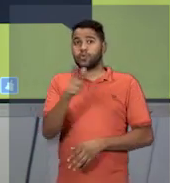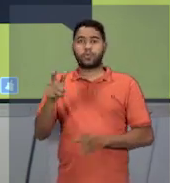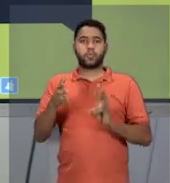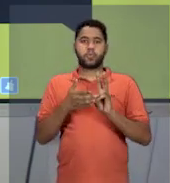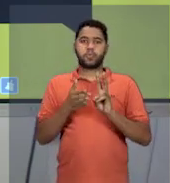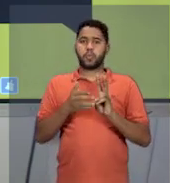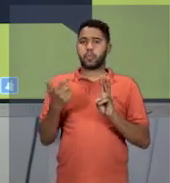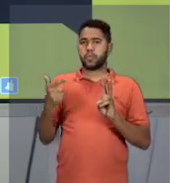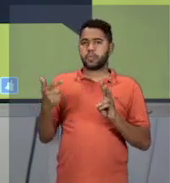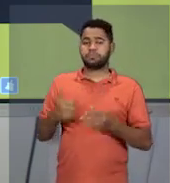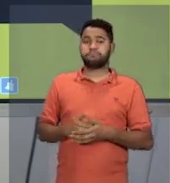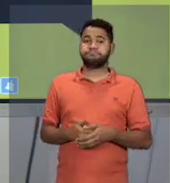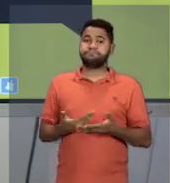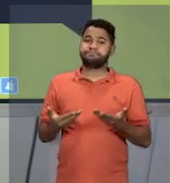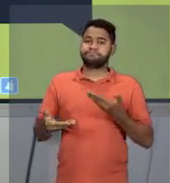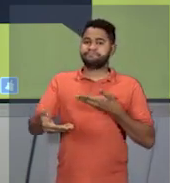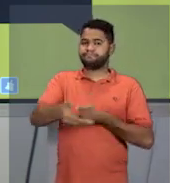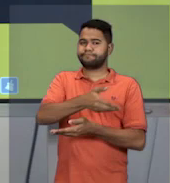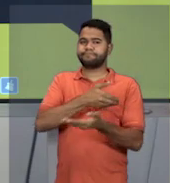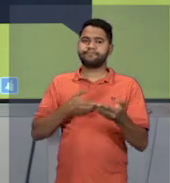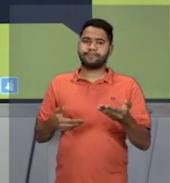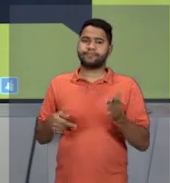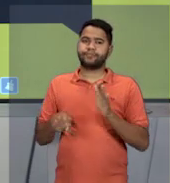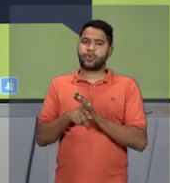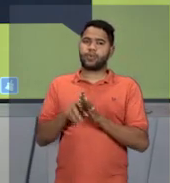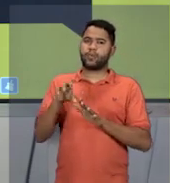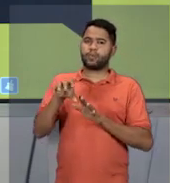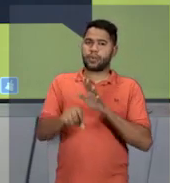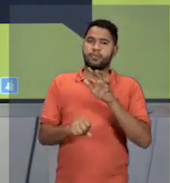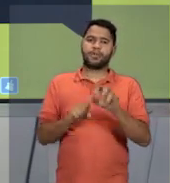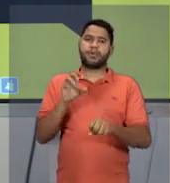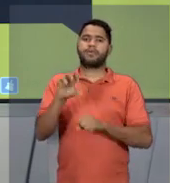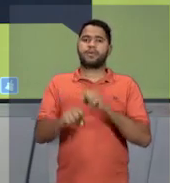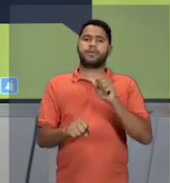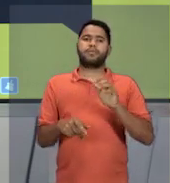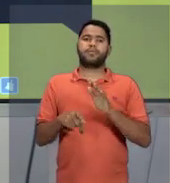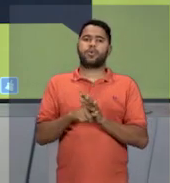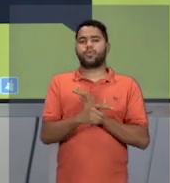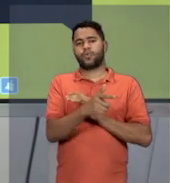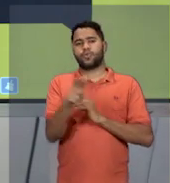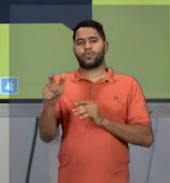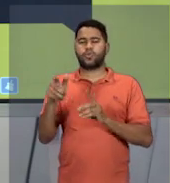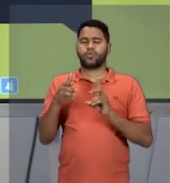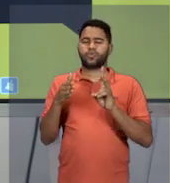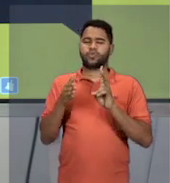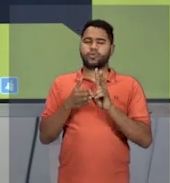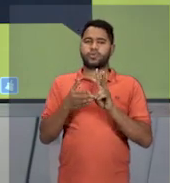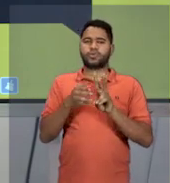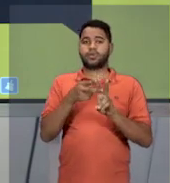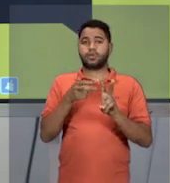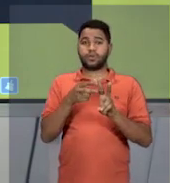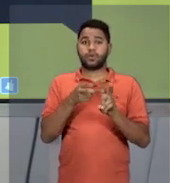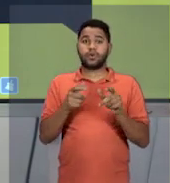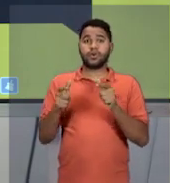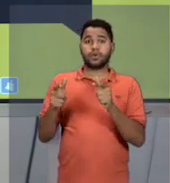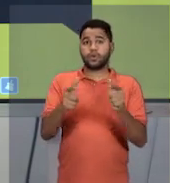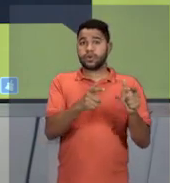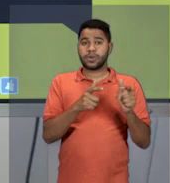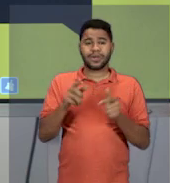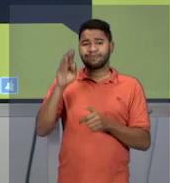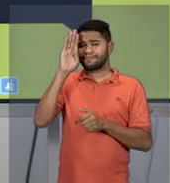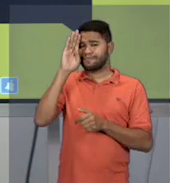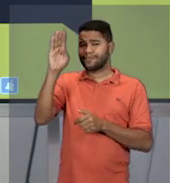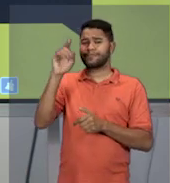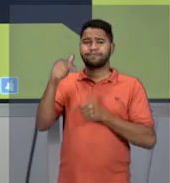não tinham, em troca da exploração da mão de obra desses outros índios. Os lugares onde eles